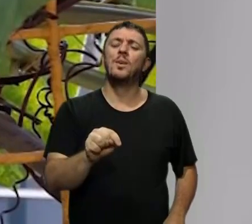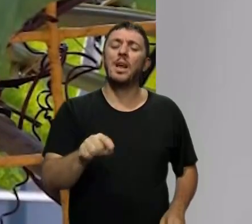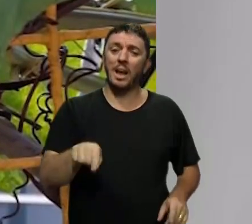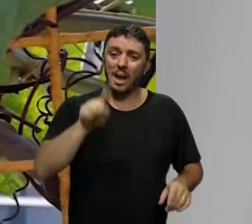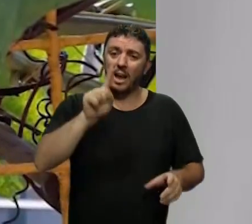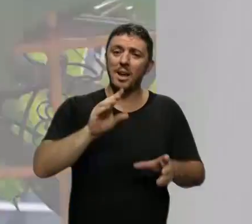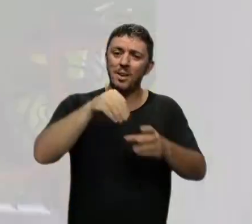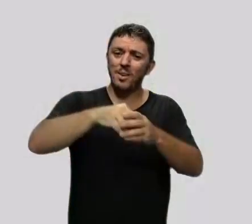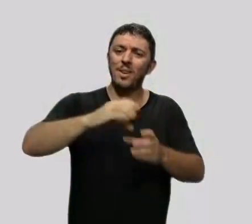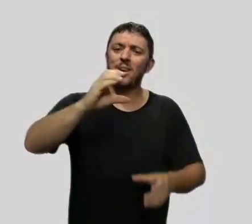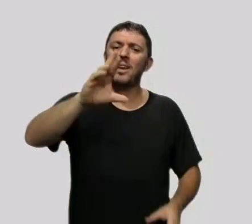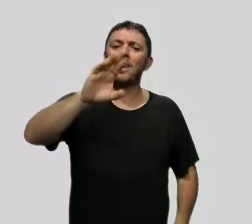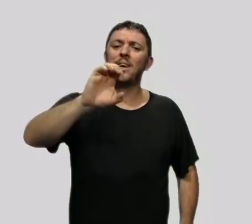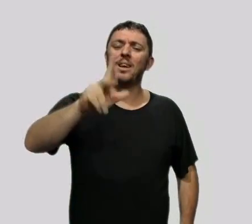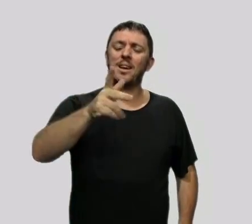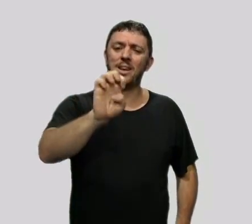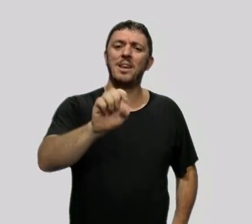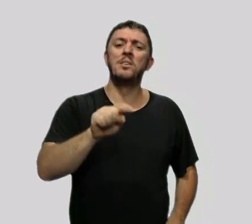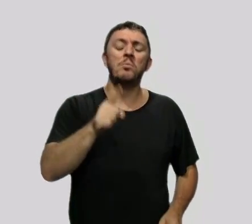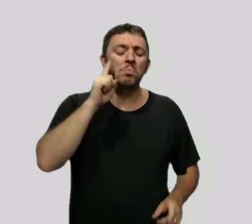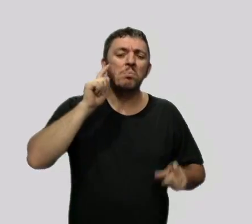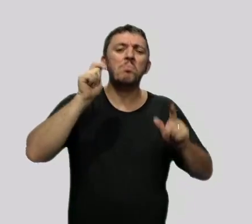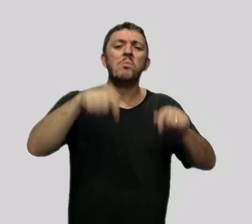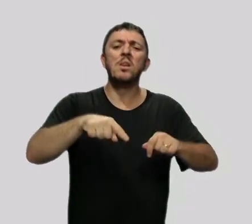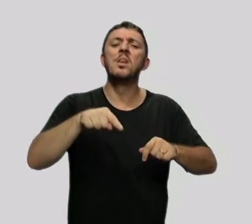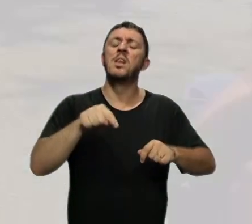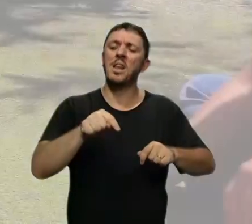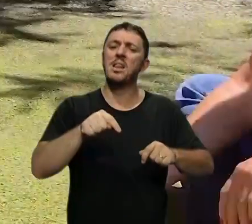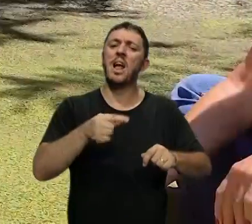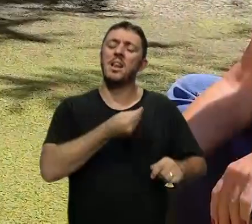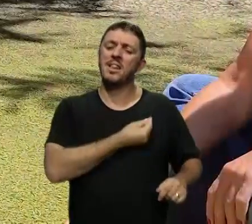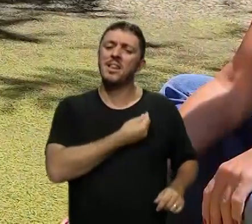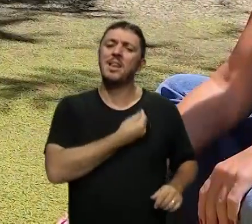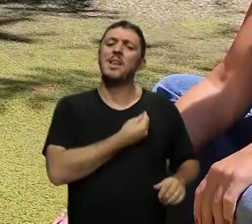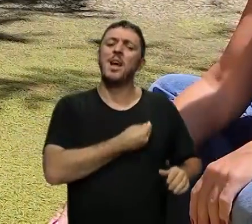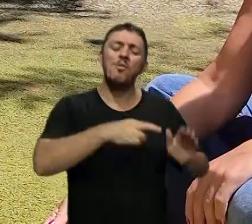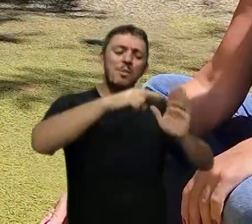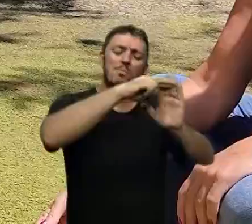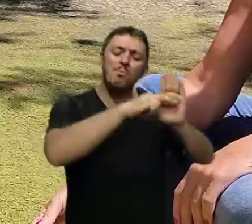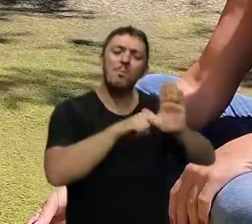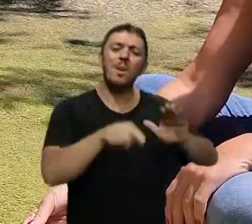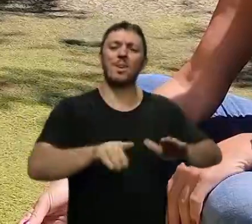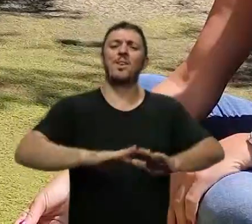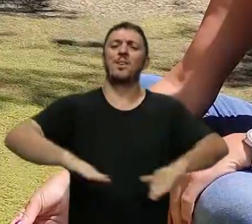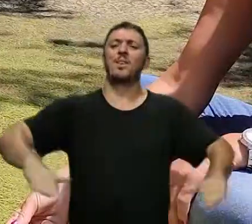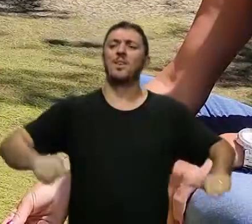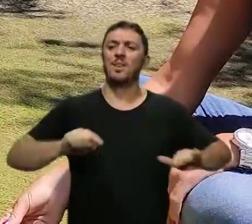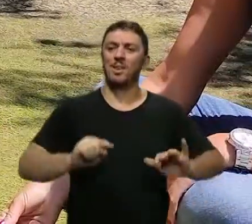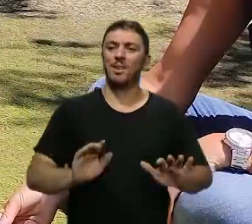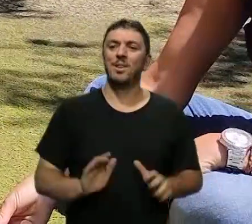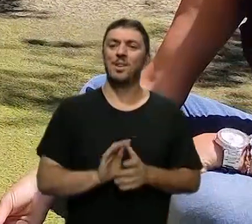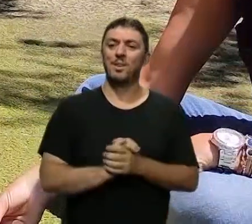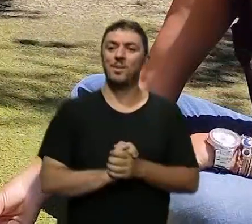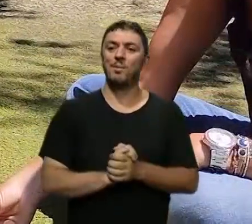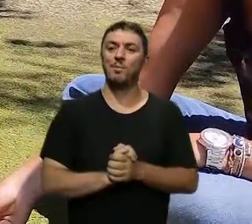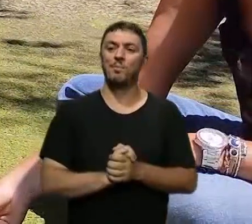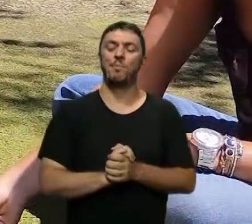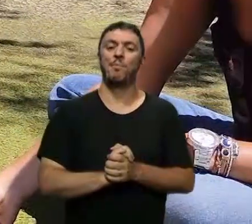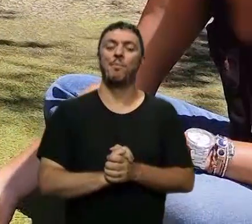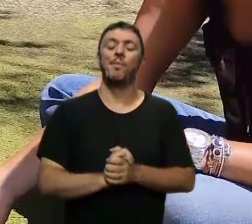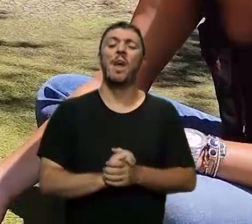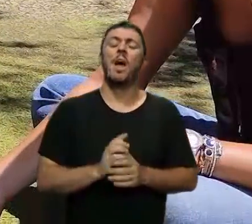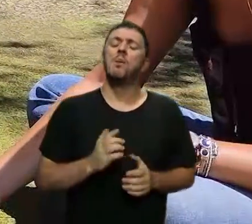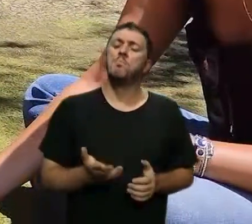das crianças. Com a indagação de Gandhi Piorski, é a criança que brinca imaginando ou